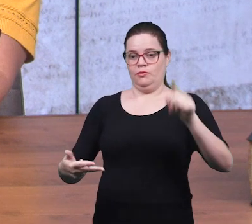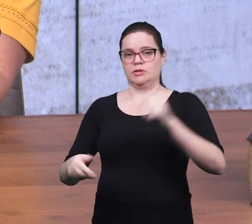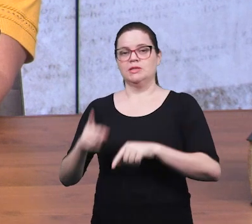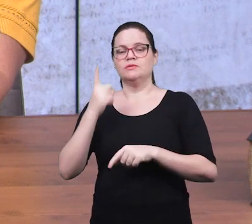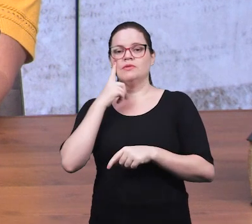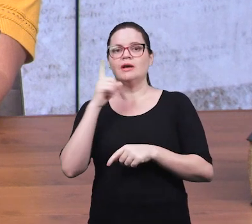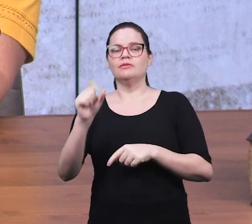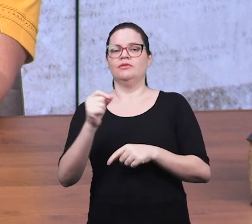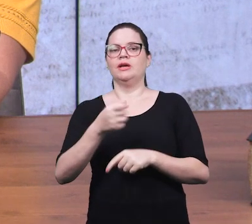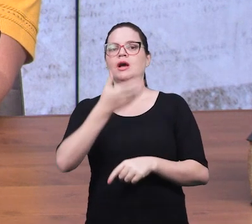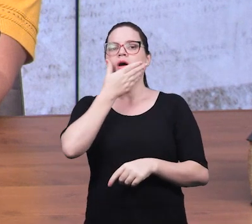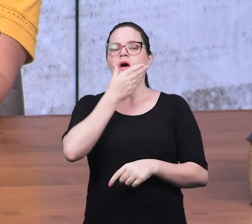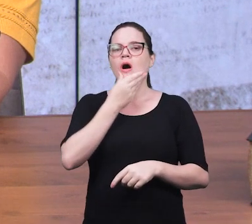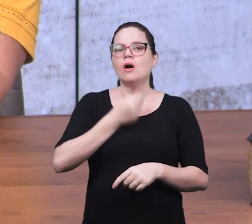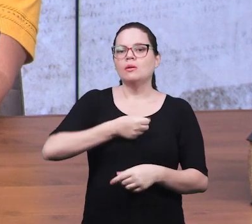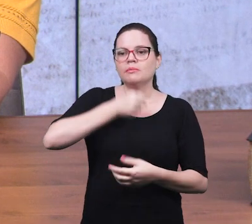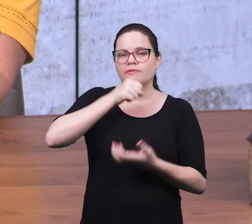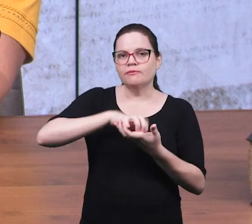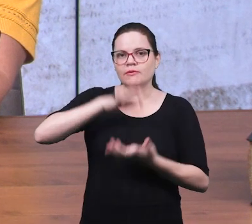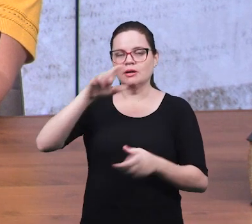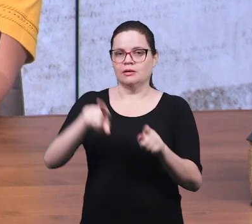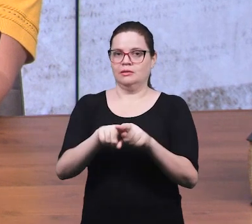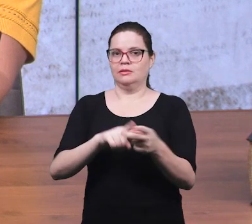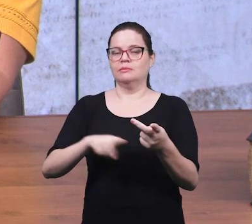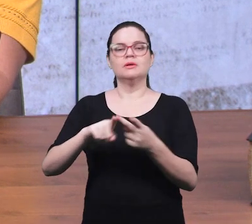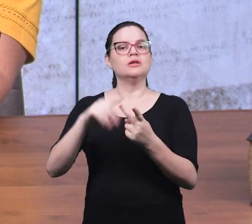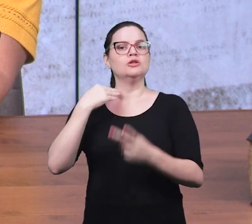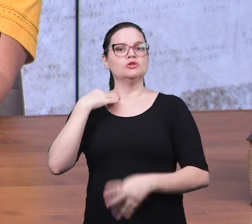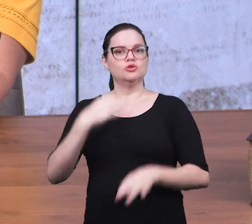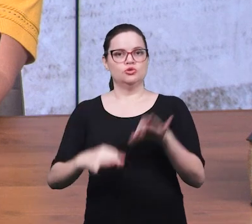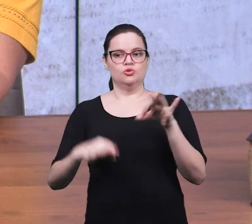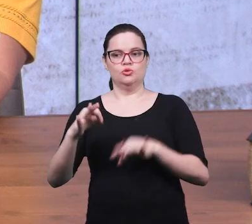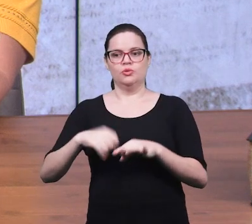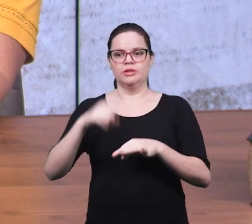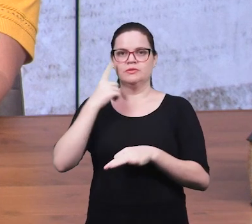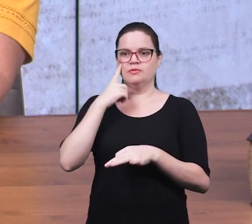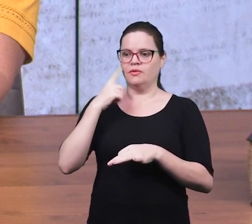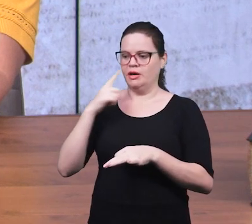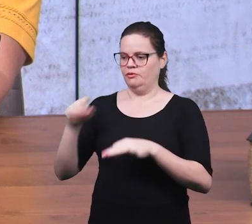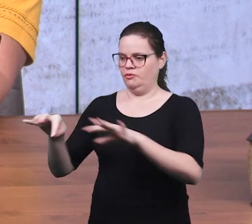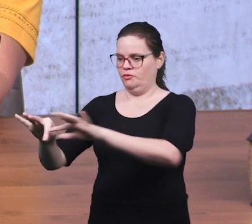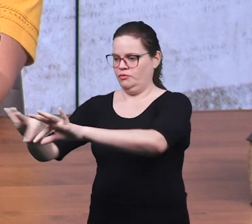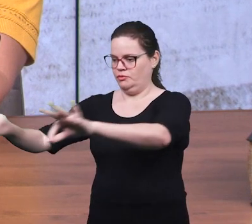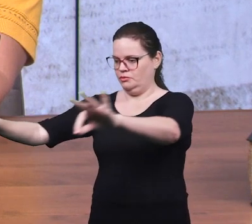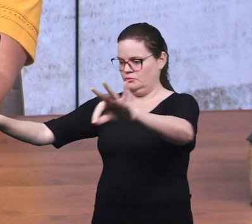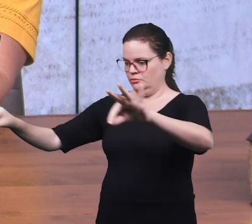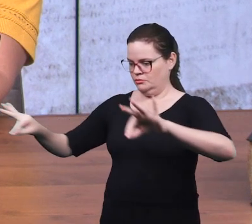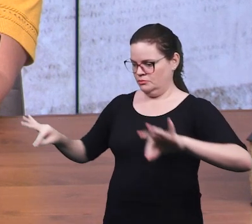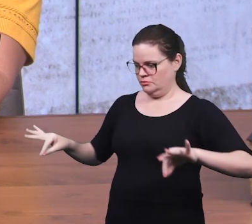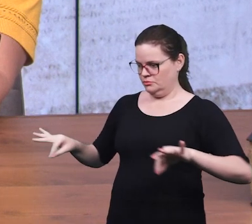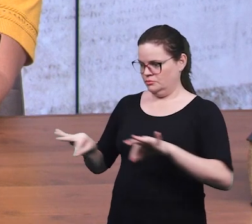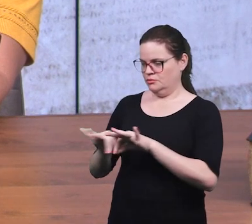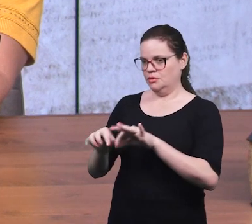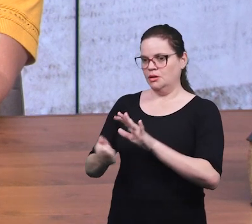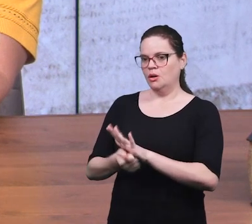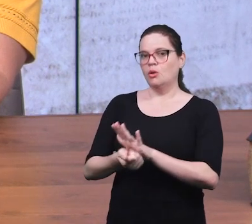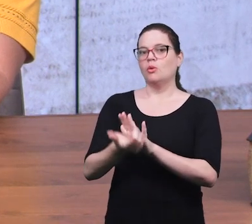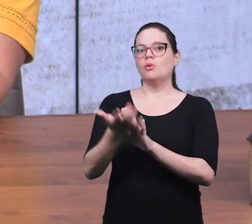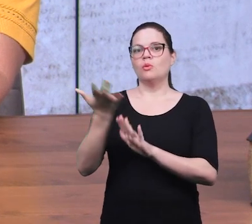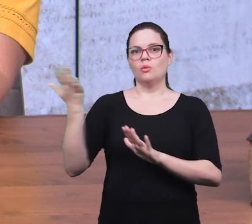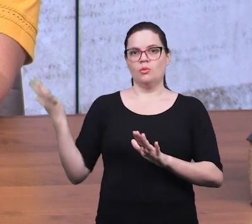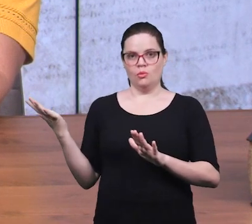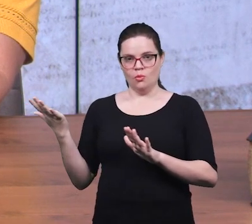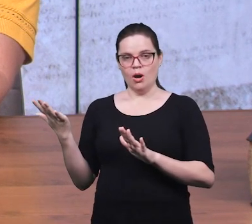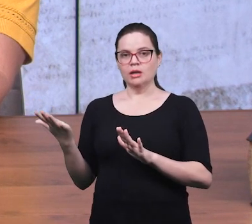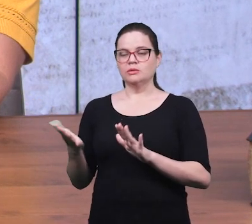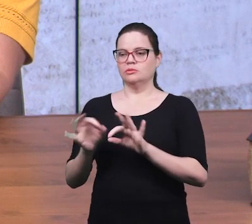teus anciãos e os teus juízes e medirão o espaço até as cidades que estiverem em